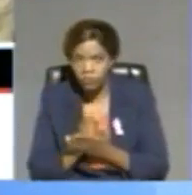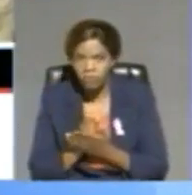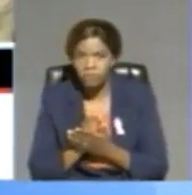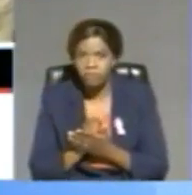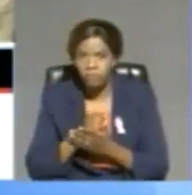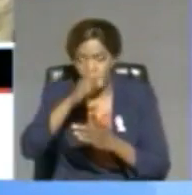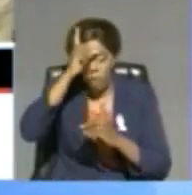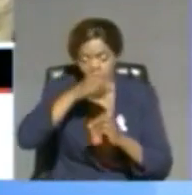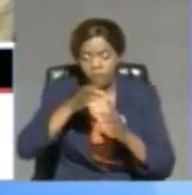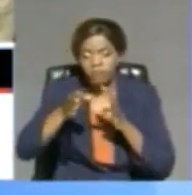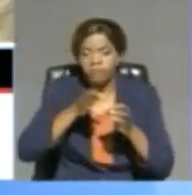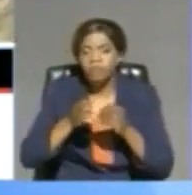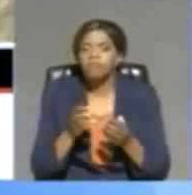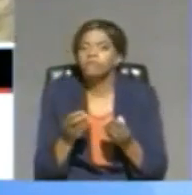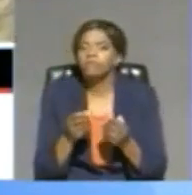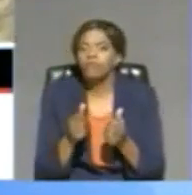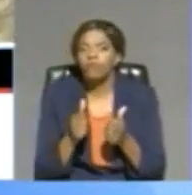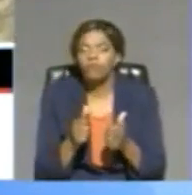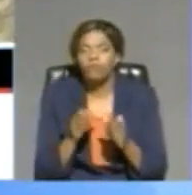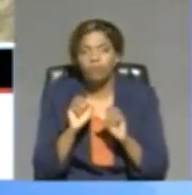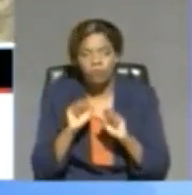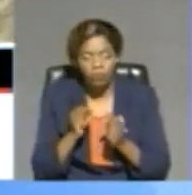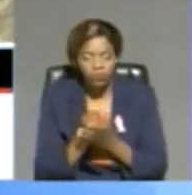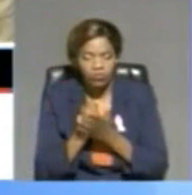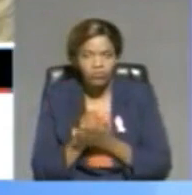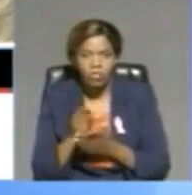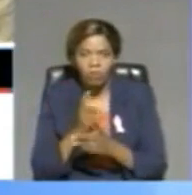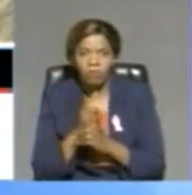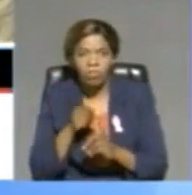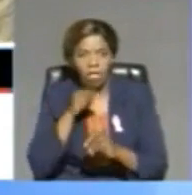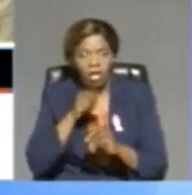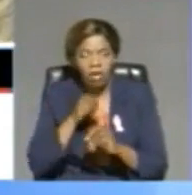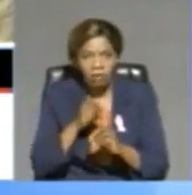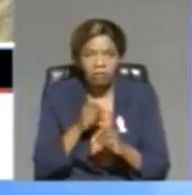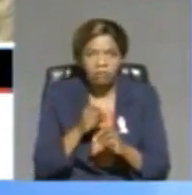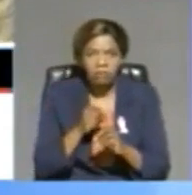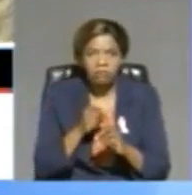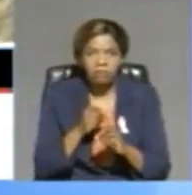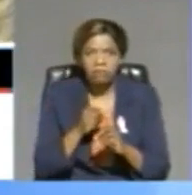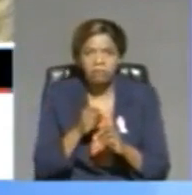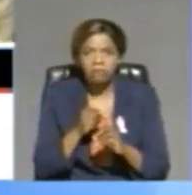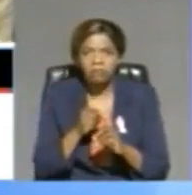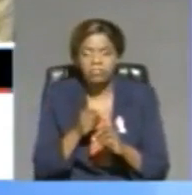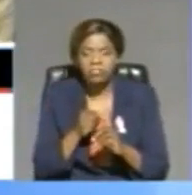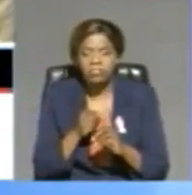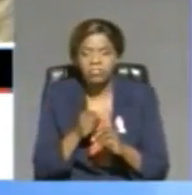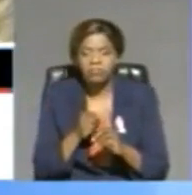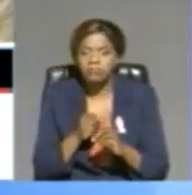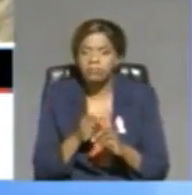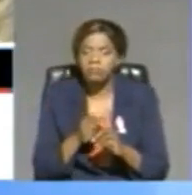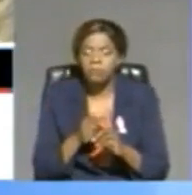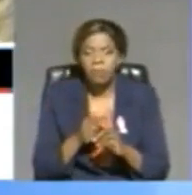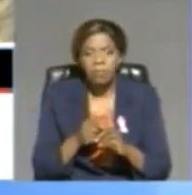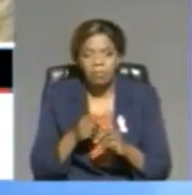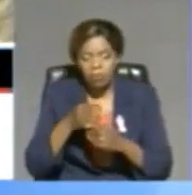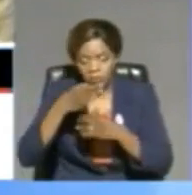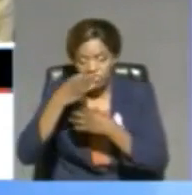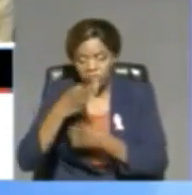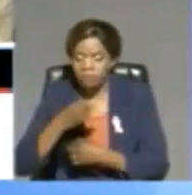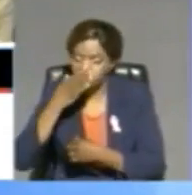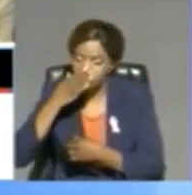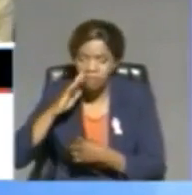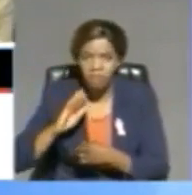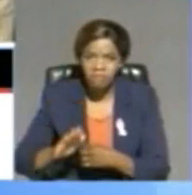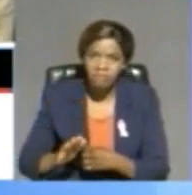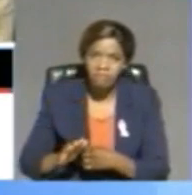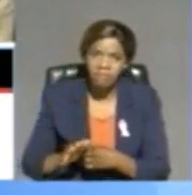porque essa somatória de ações equivocadas e que são reprováveis, certamente